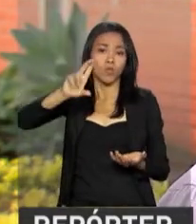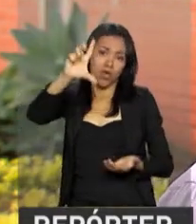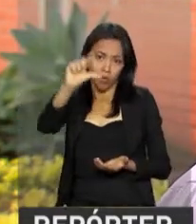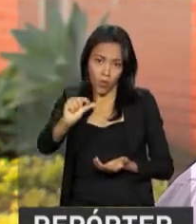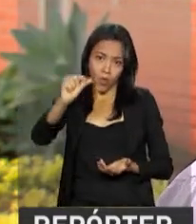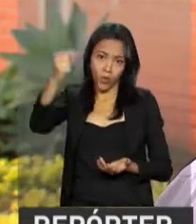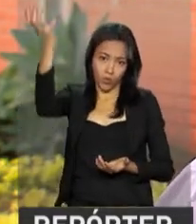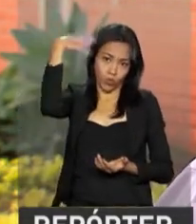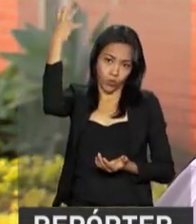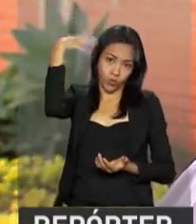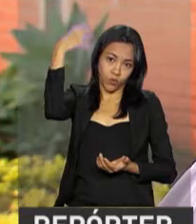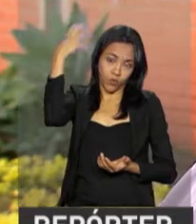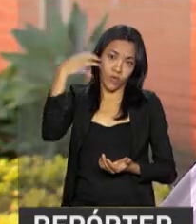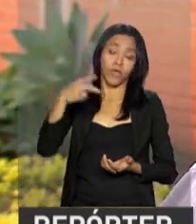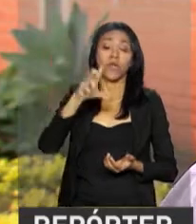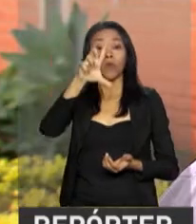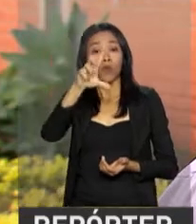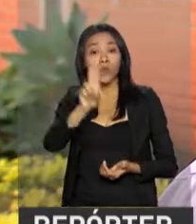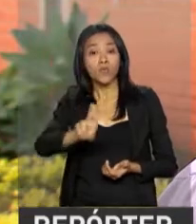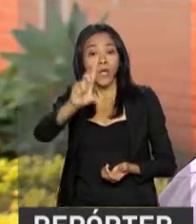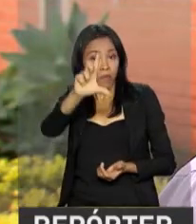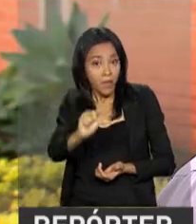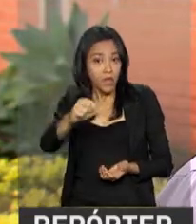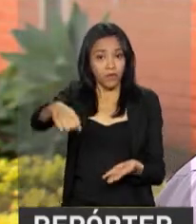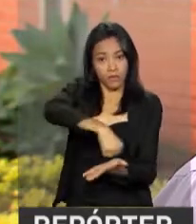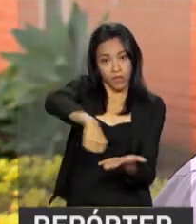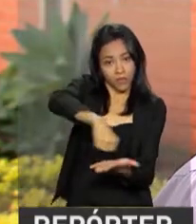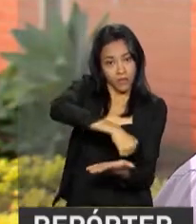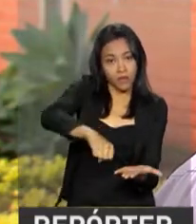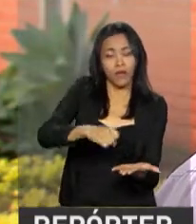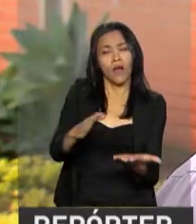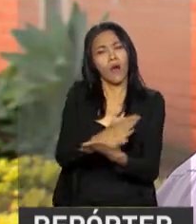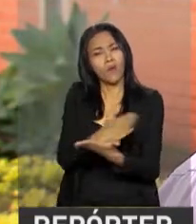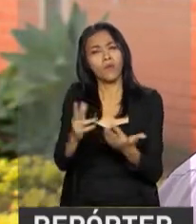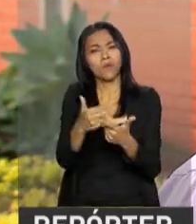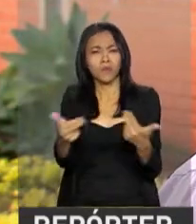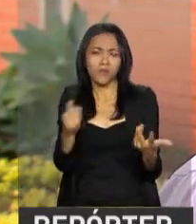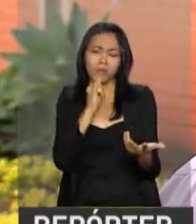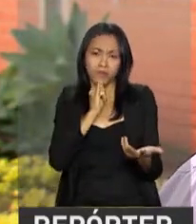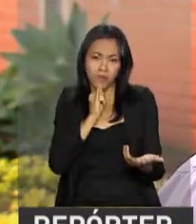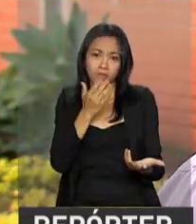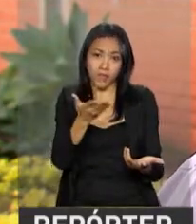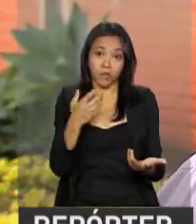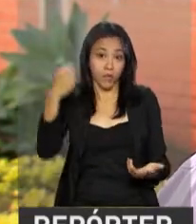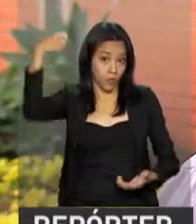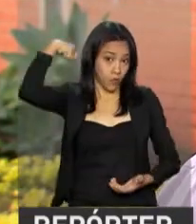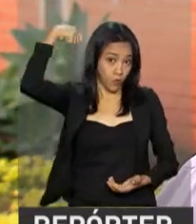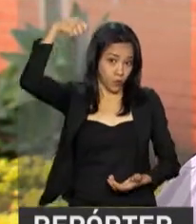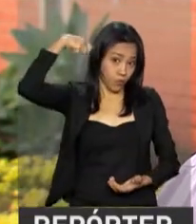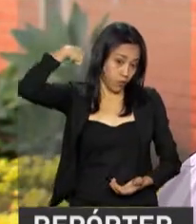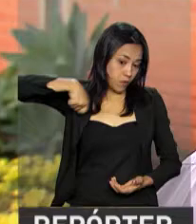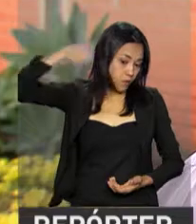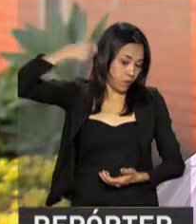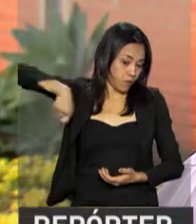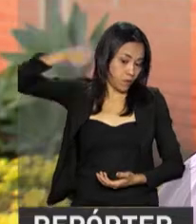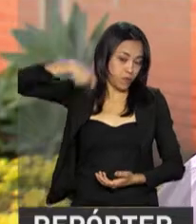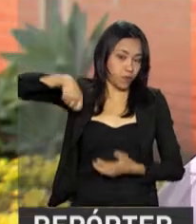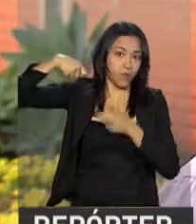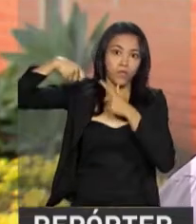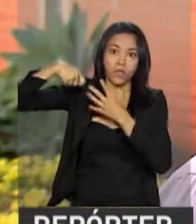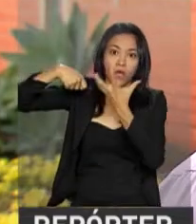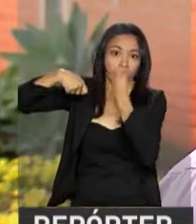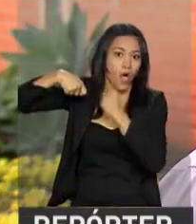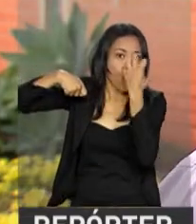usar menos o ferro de passar roupa até alguns equipamentos como por exemplo o secador de cabelo isso gasta muita energia